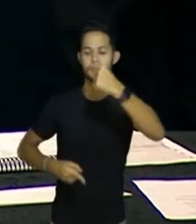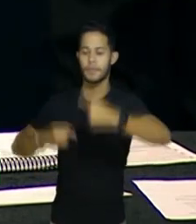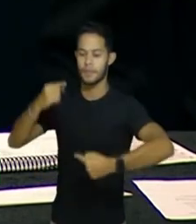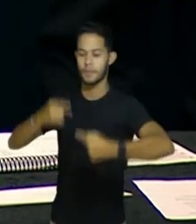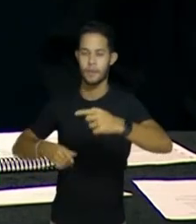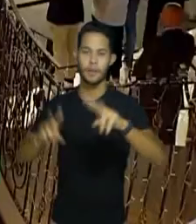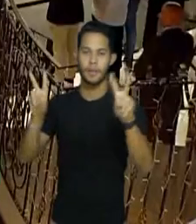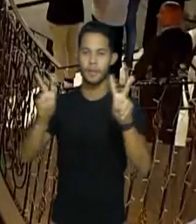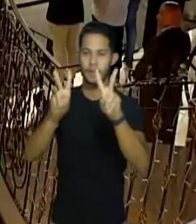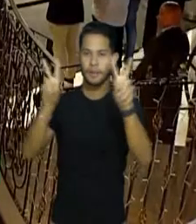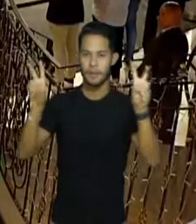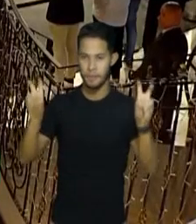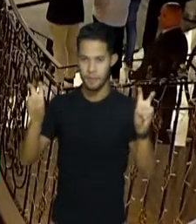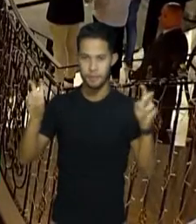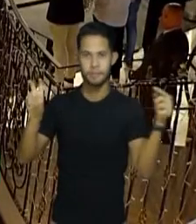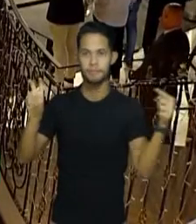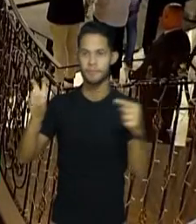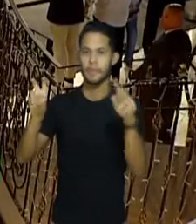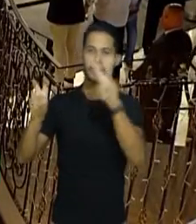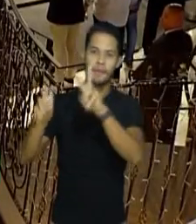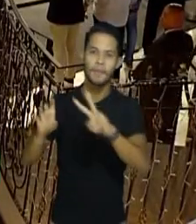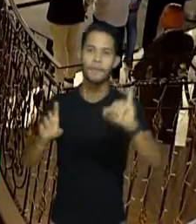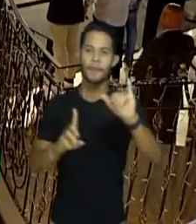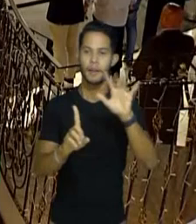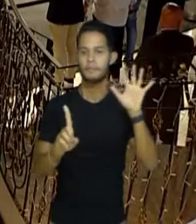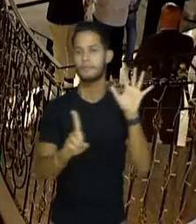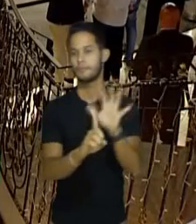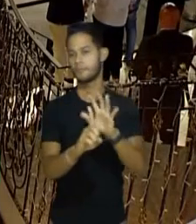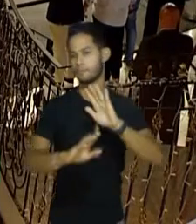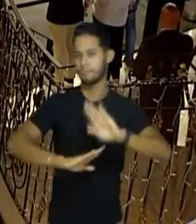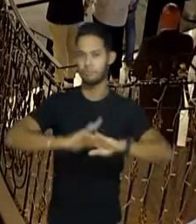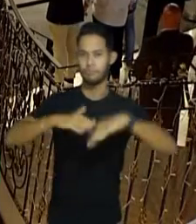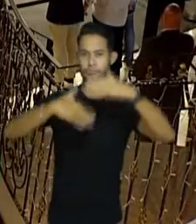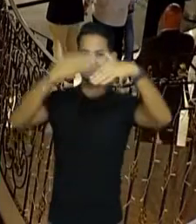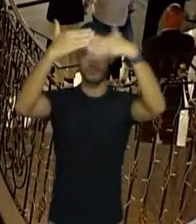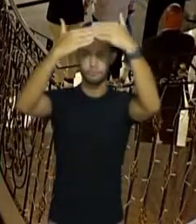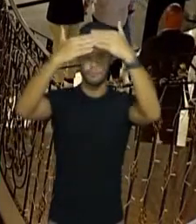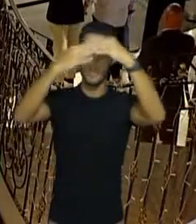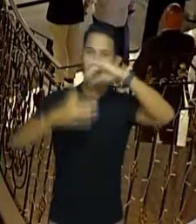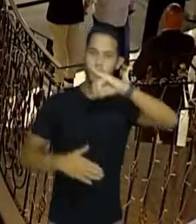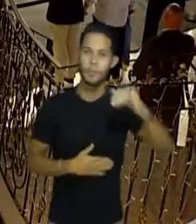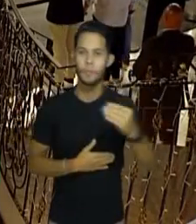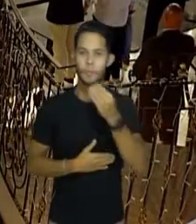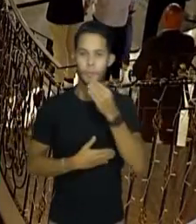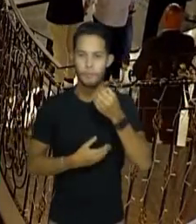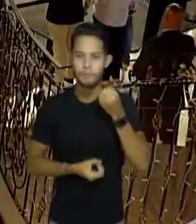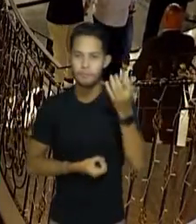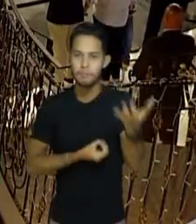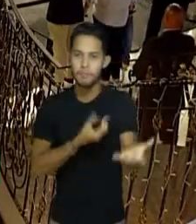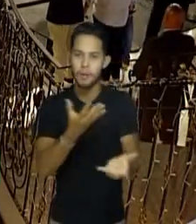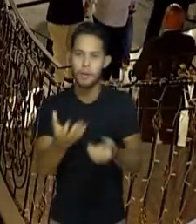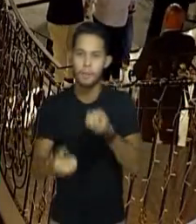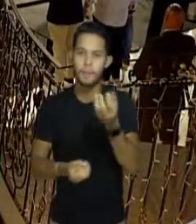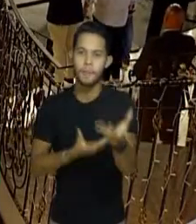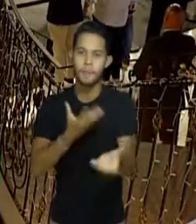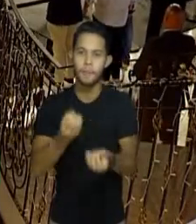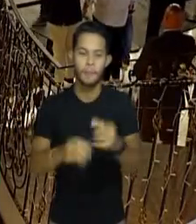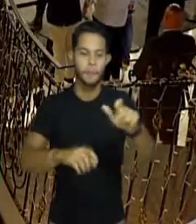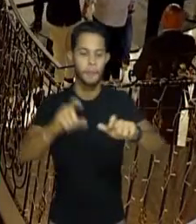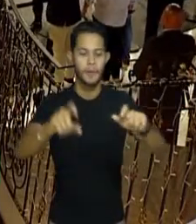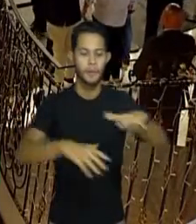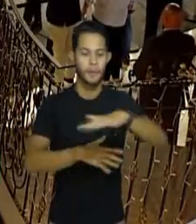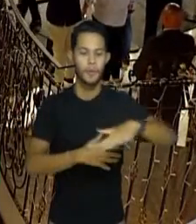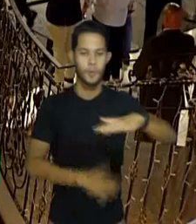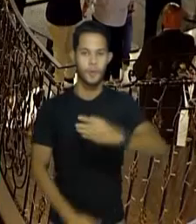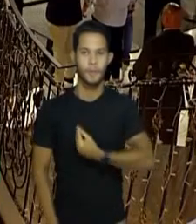com certeza, trarão desenvolvimento e geração de oportunidades para toda a região do Vale do Itajaí.